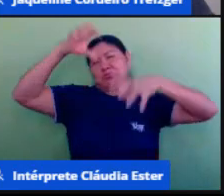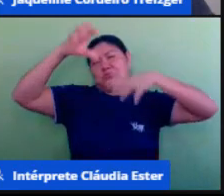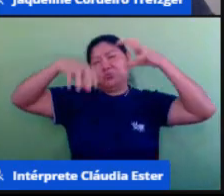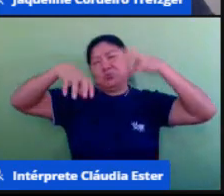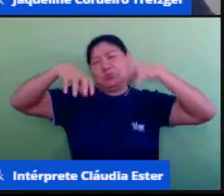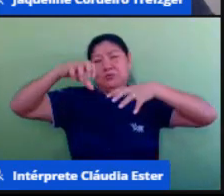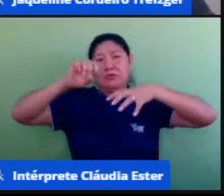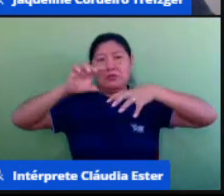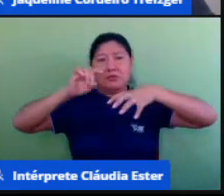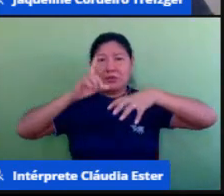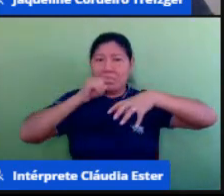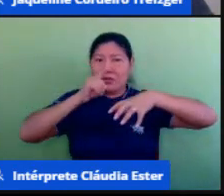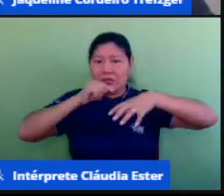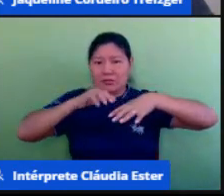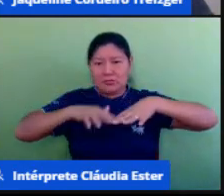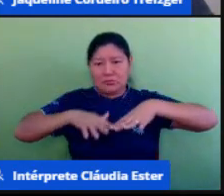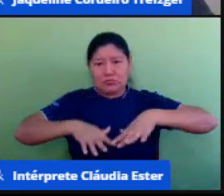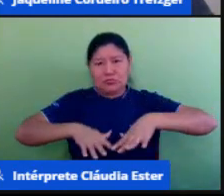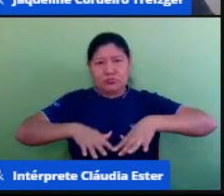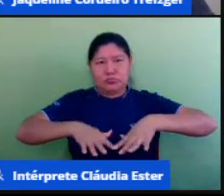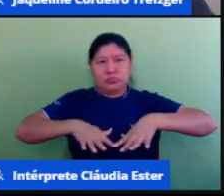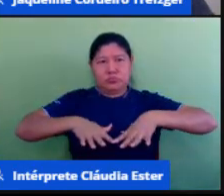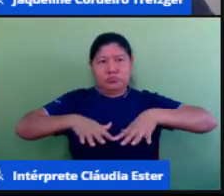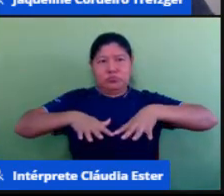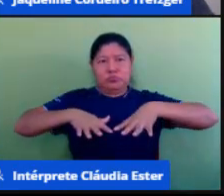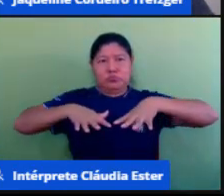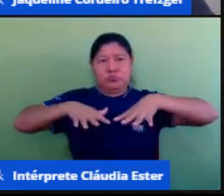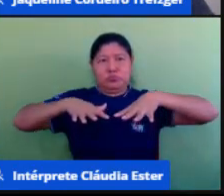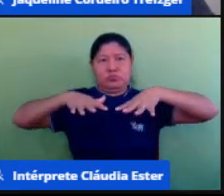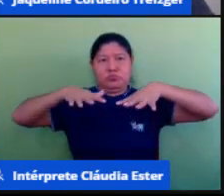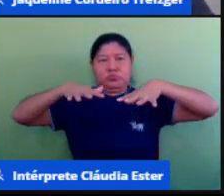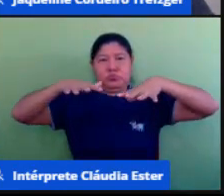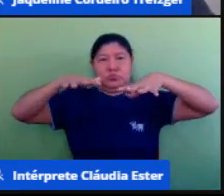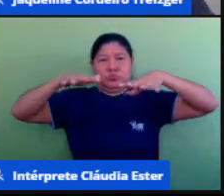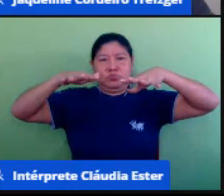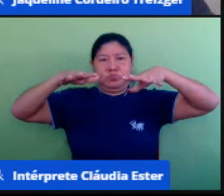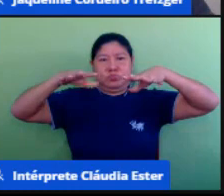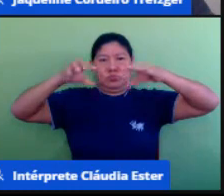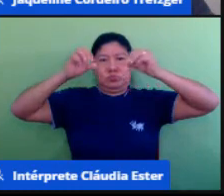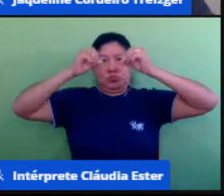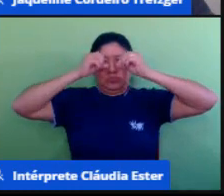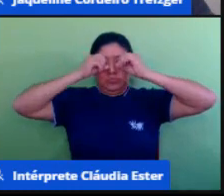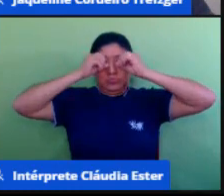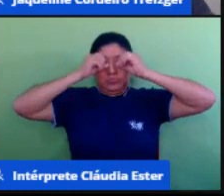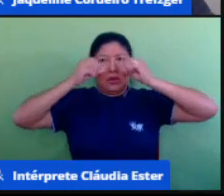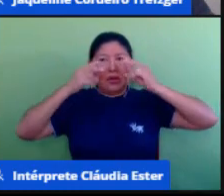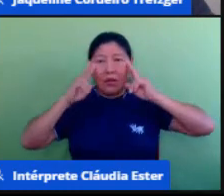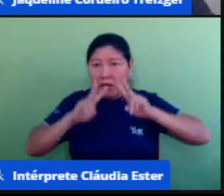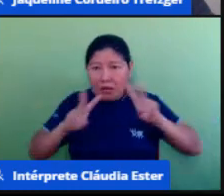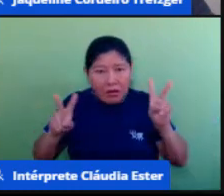a água subiu, subiu e nem a coruja deu mais um pio.